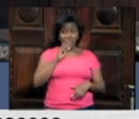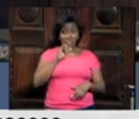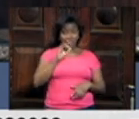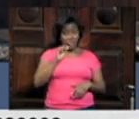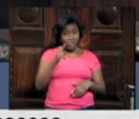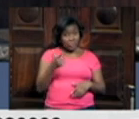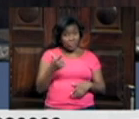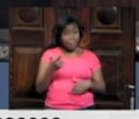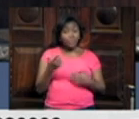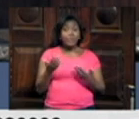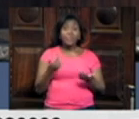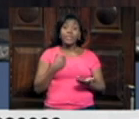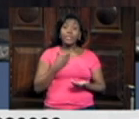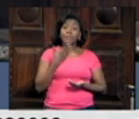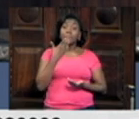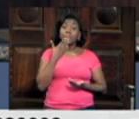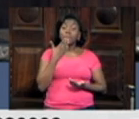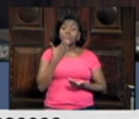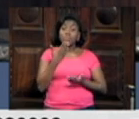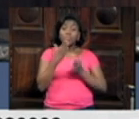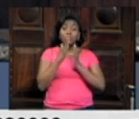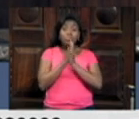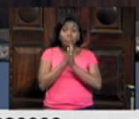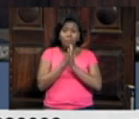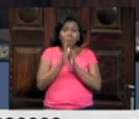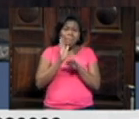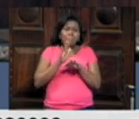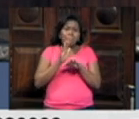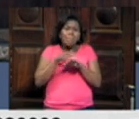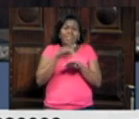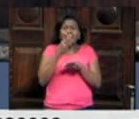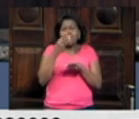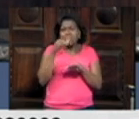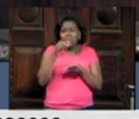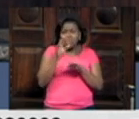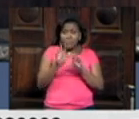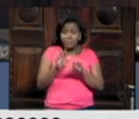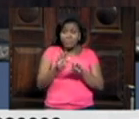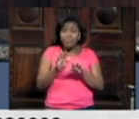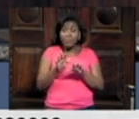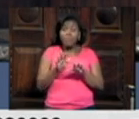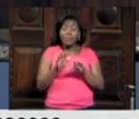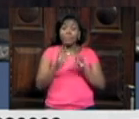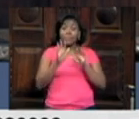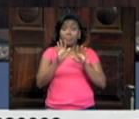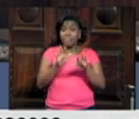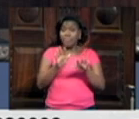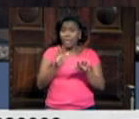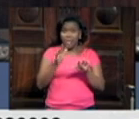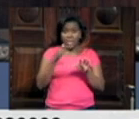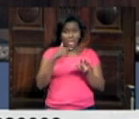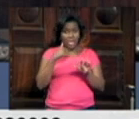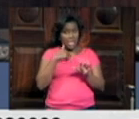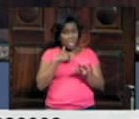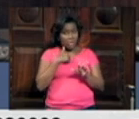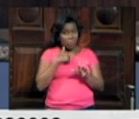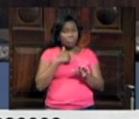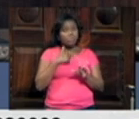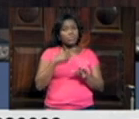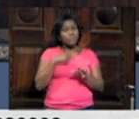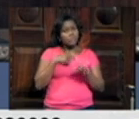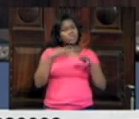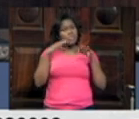presidente, eu queria pedir a gentileza de não mais do que 3 minutos. Mas eu, que não deixei para trás, e tenho certeza